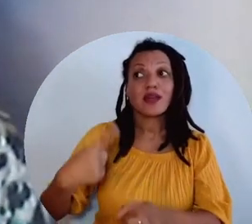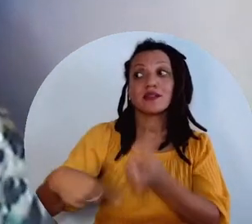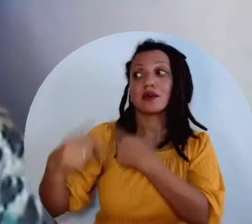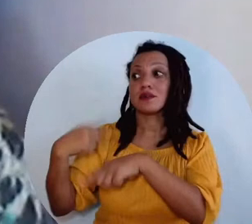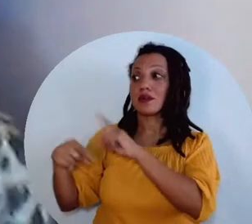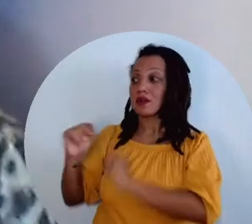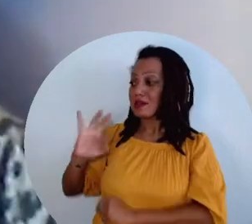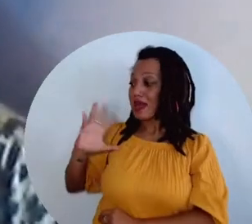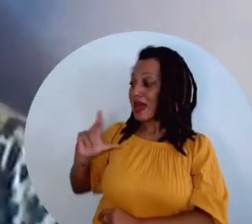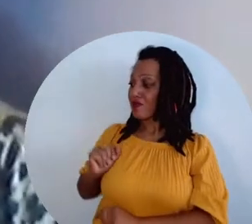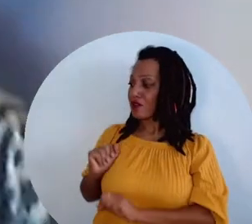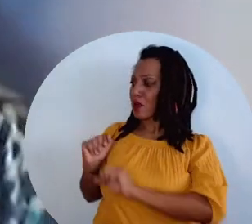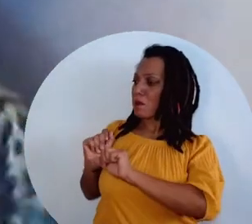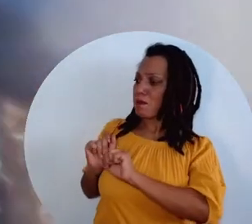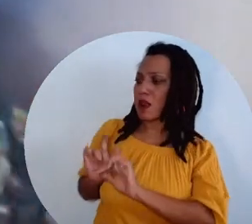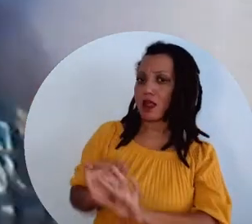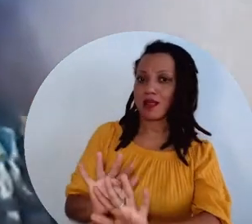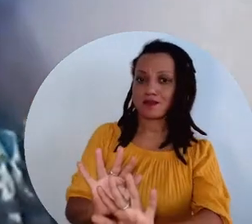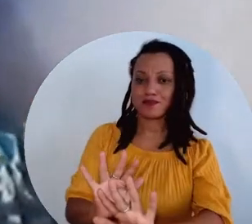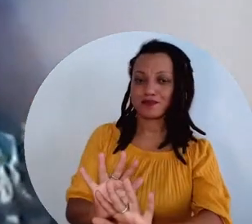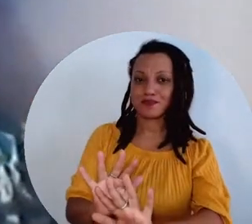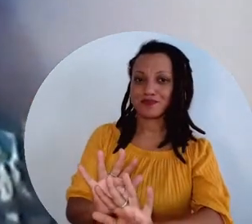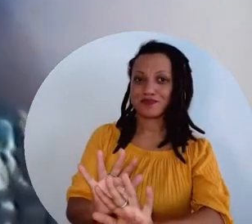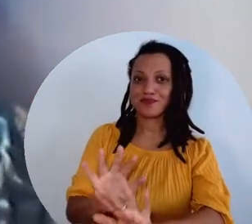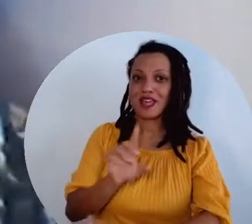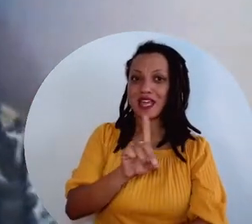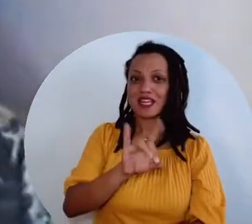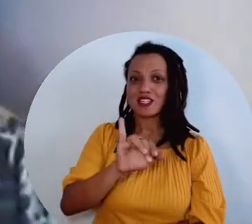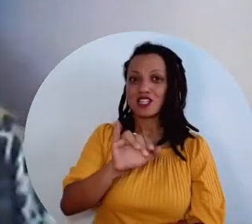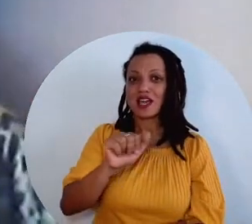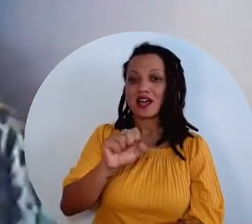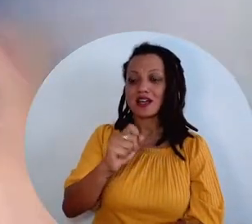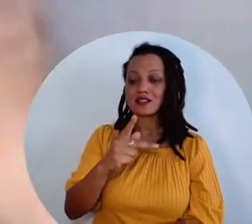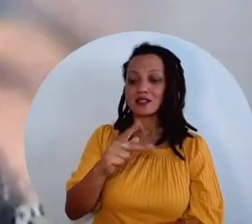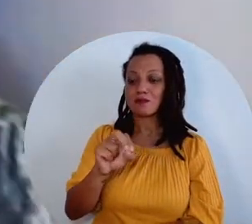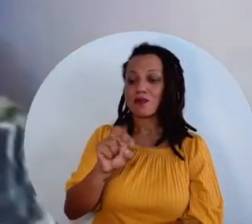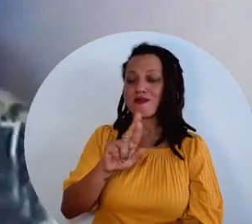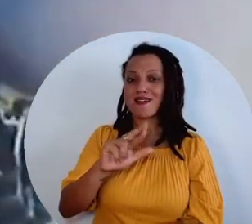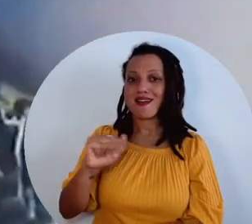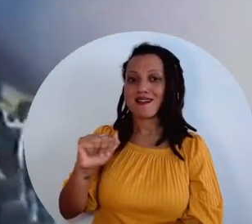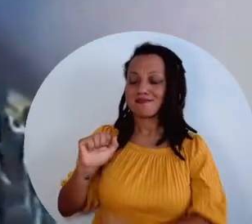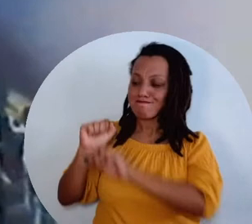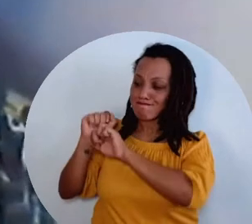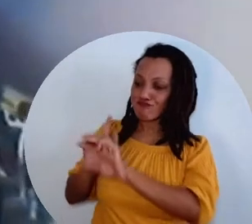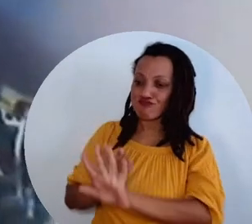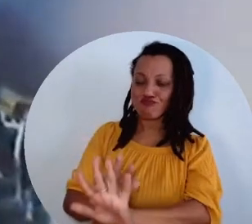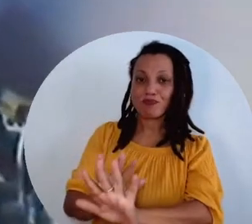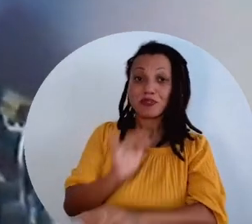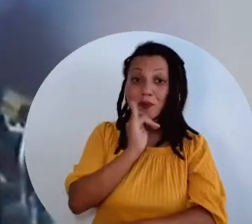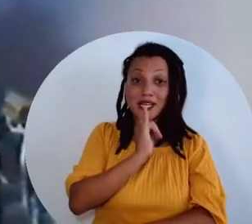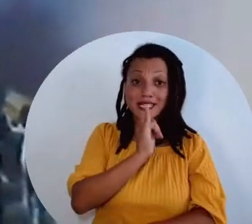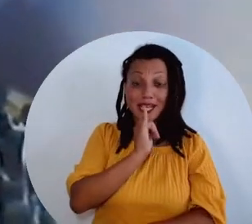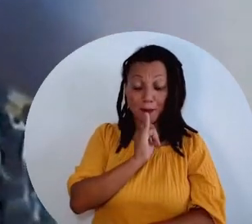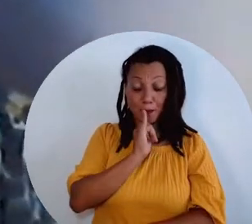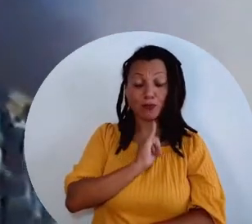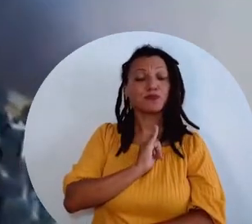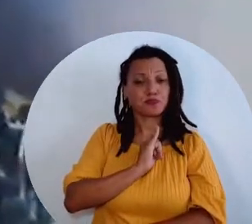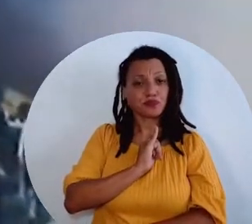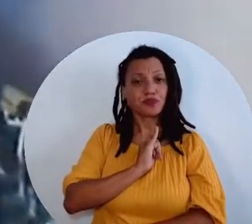africana, né, ela é surgida na Maafa. Então, veja, o que é a Maafa? É esse fenômeno de